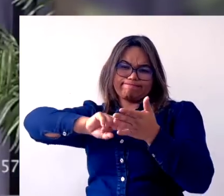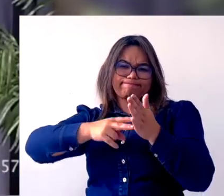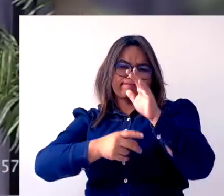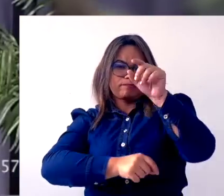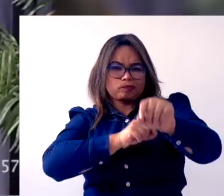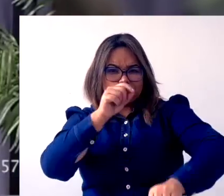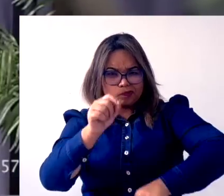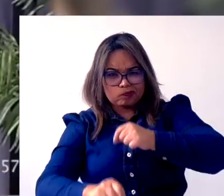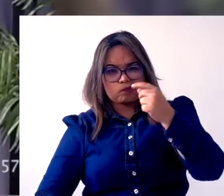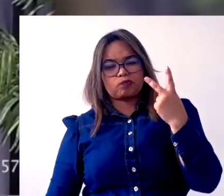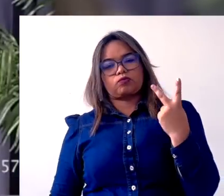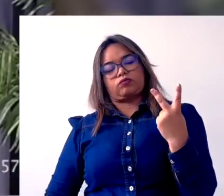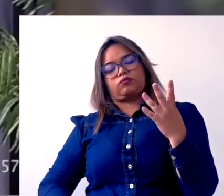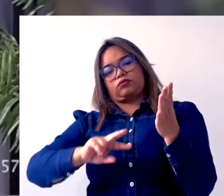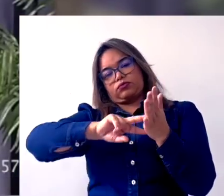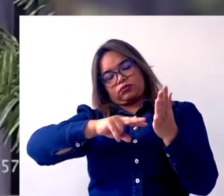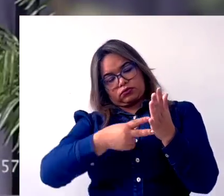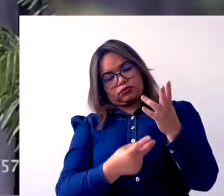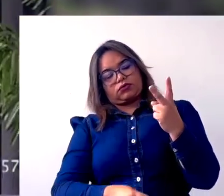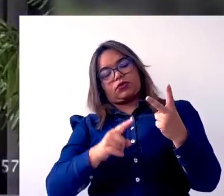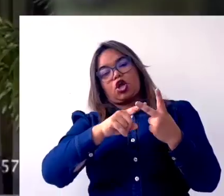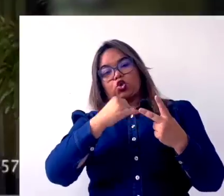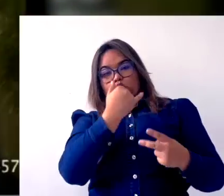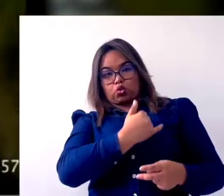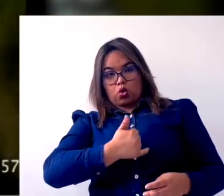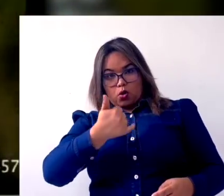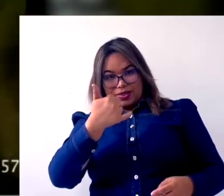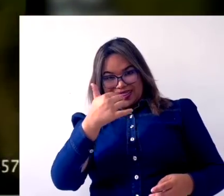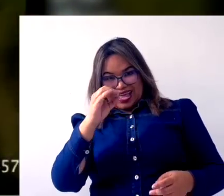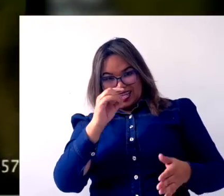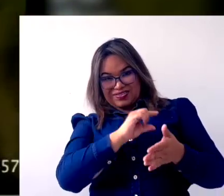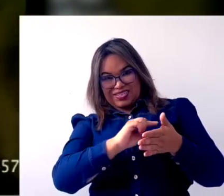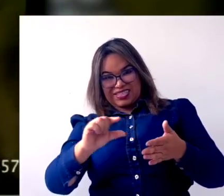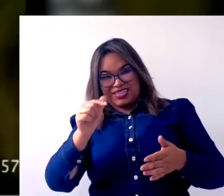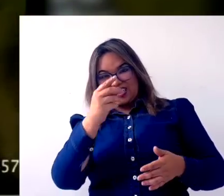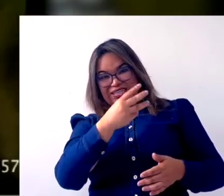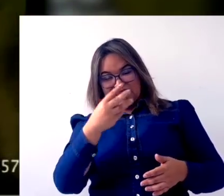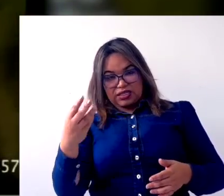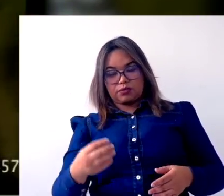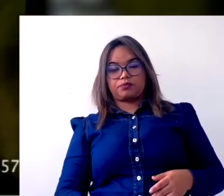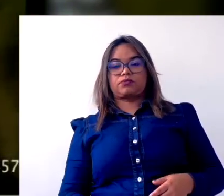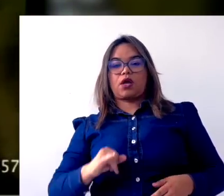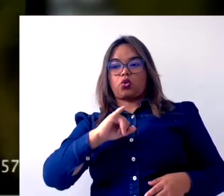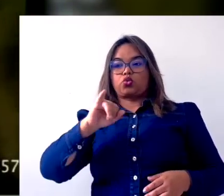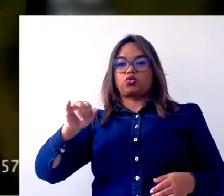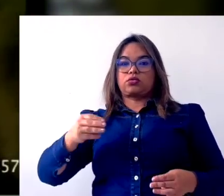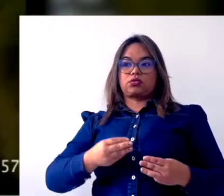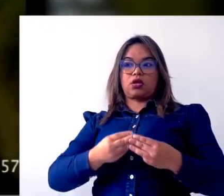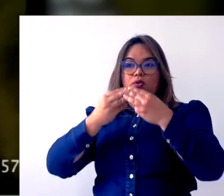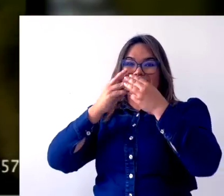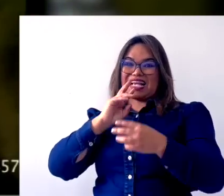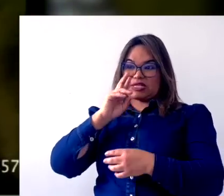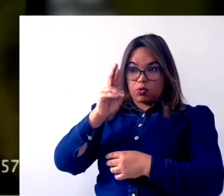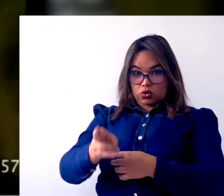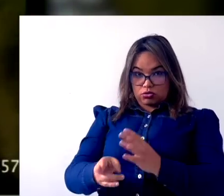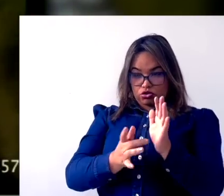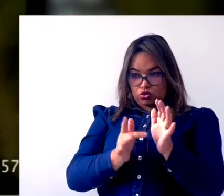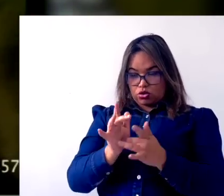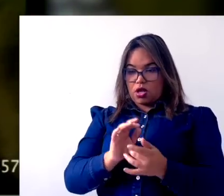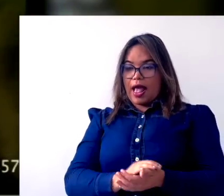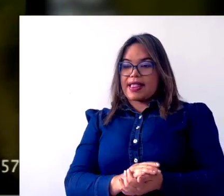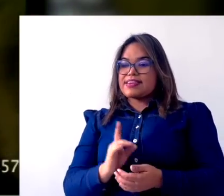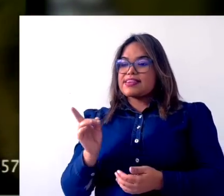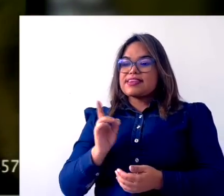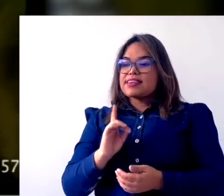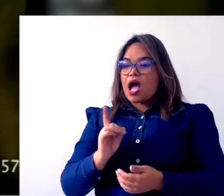Altíssimo? Há duas definições na Bíblia. João 10:33, e os judeus lhe responderam dizendo: não te apedrejamos